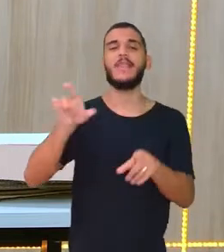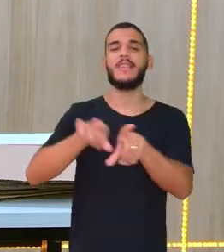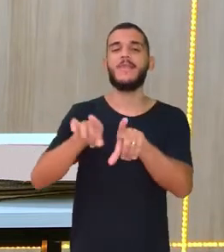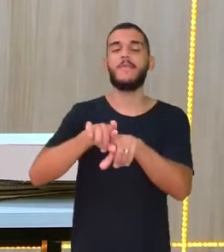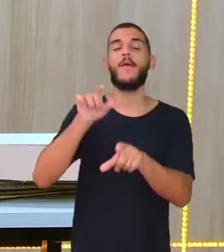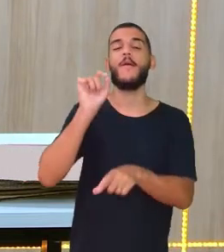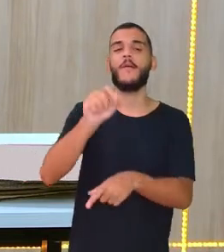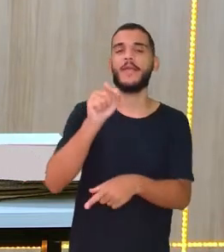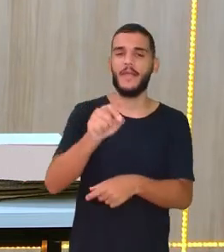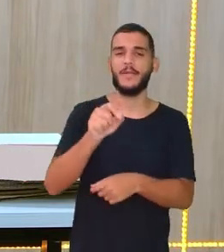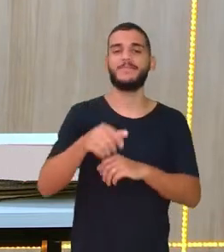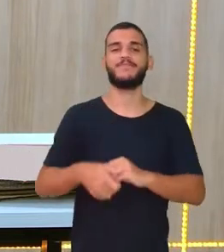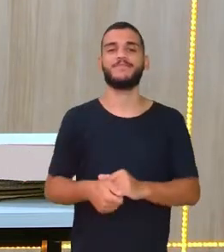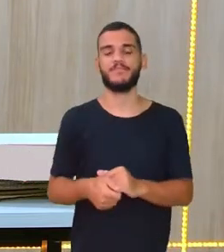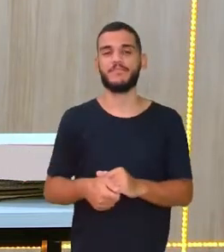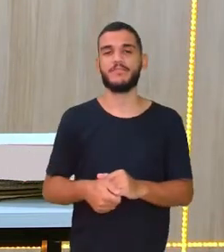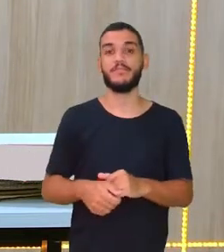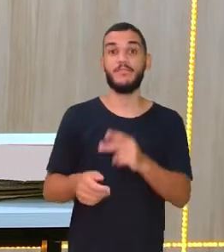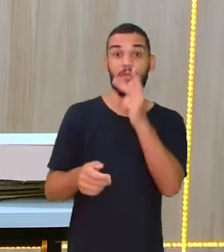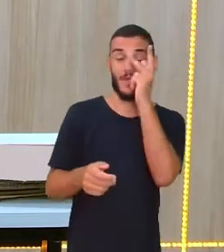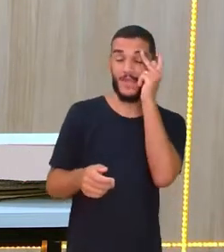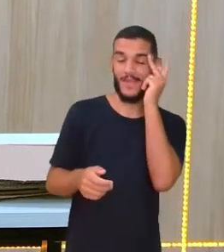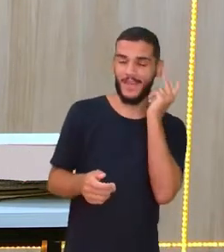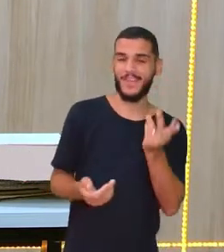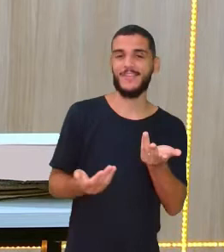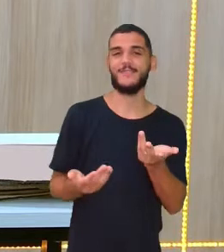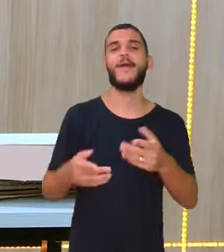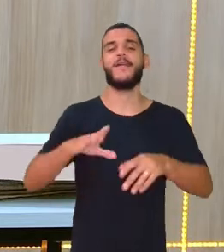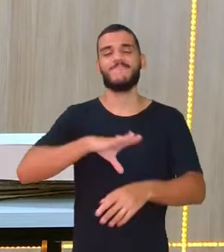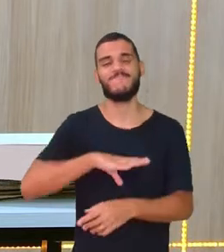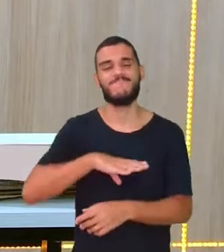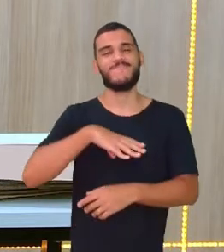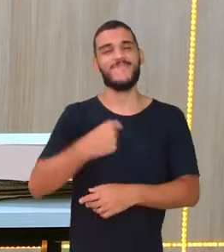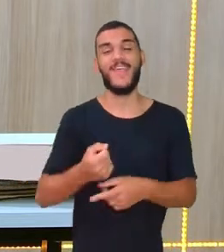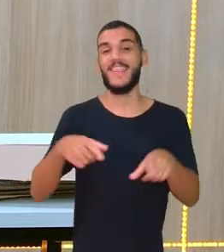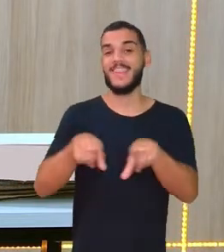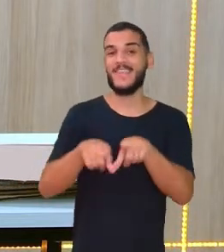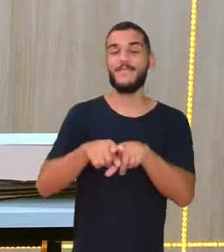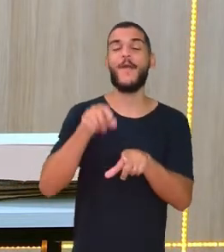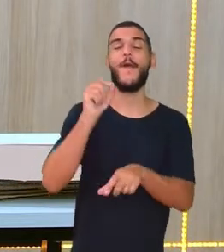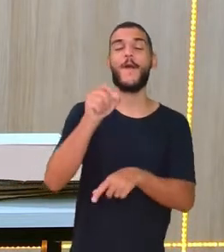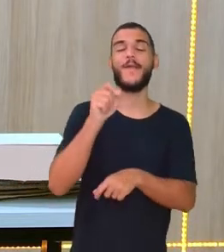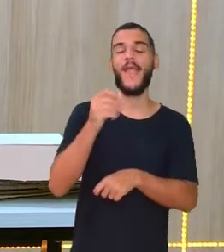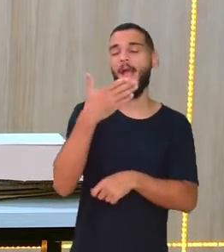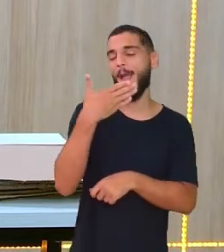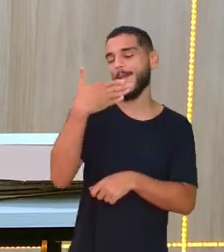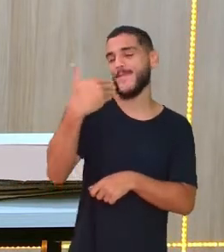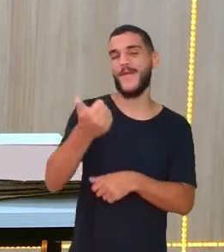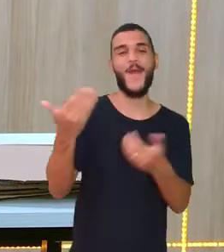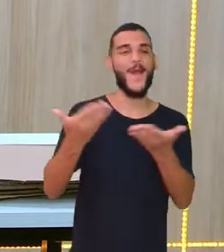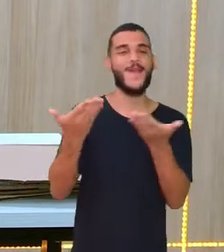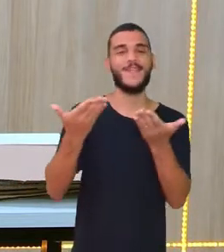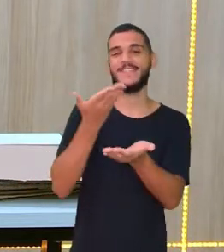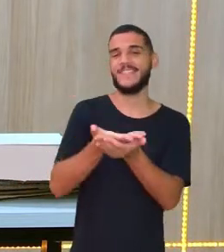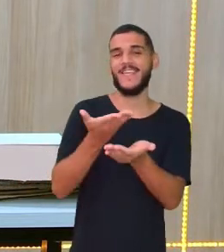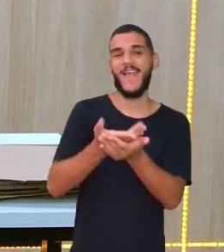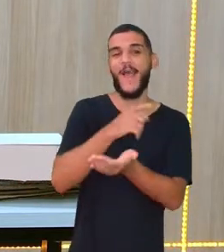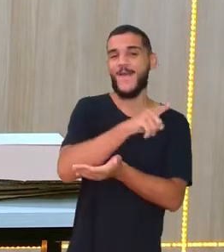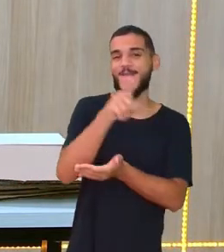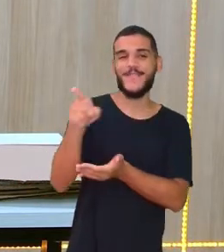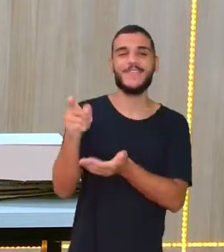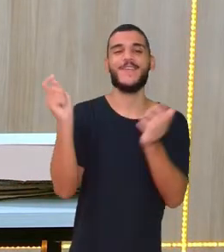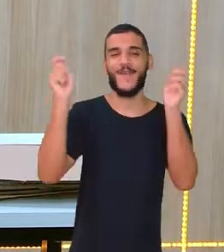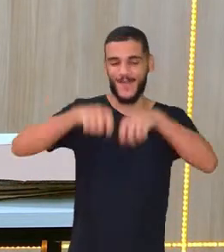é? Com a questão aí, ó, de Clisma, que está aqui se esforçando, fazendo o seu melhor para essa aula chegar